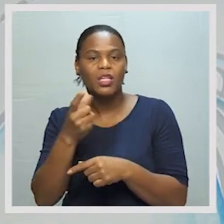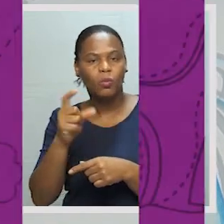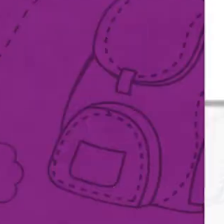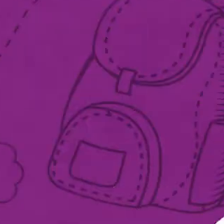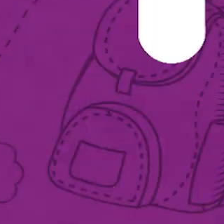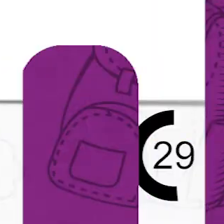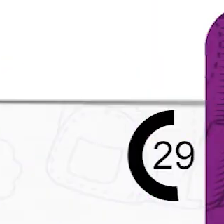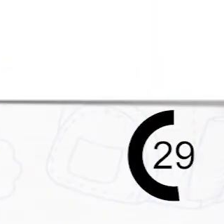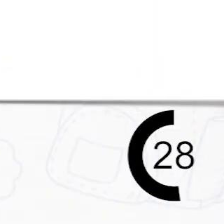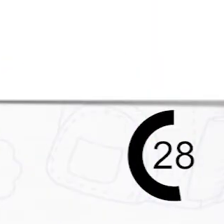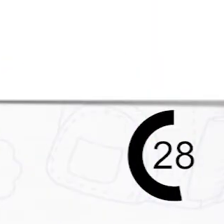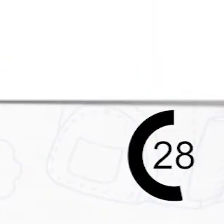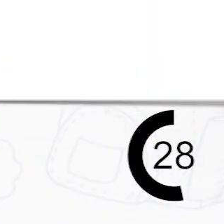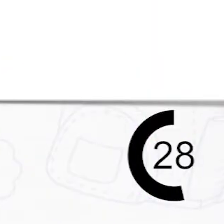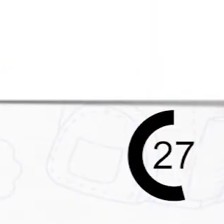equação.